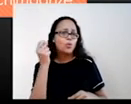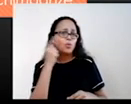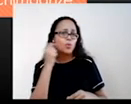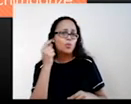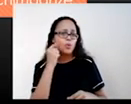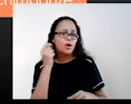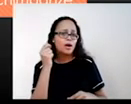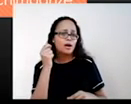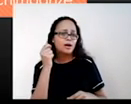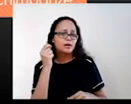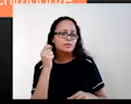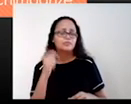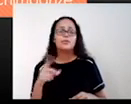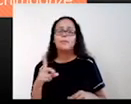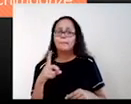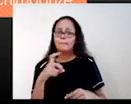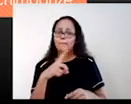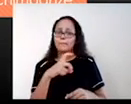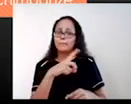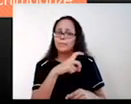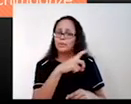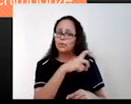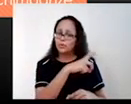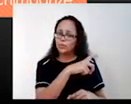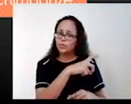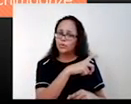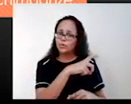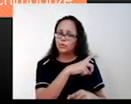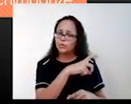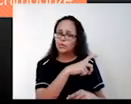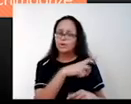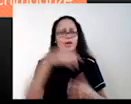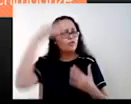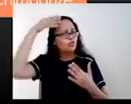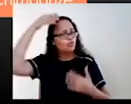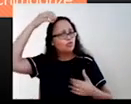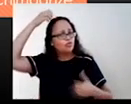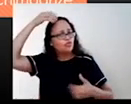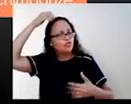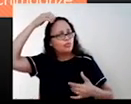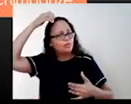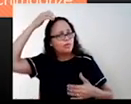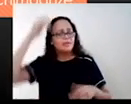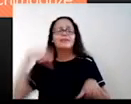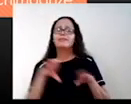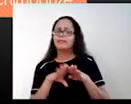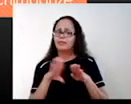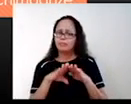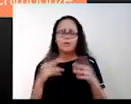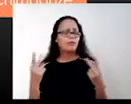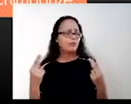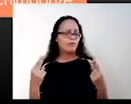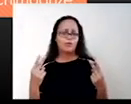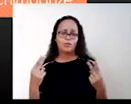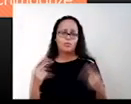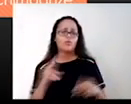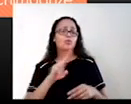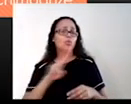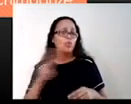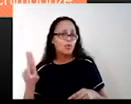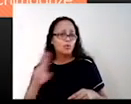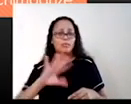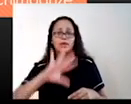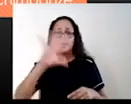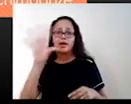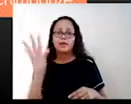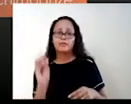um lagarto, e nhoca, um nome super comum, chimpanzé também super comum, são nomes africanos.